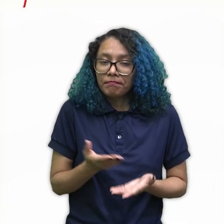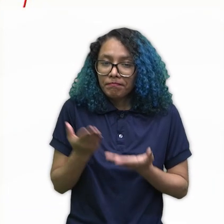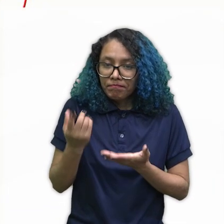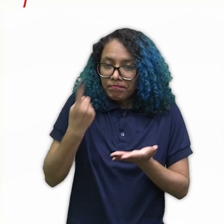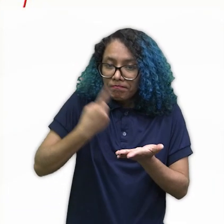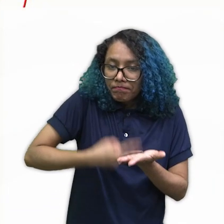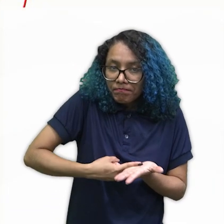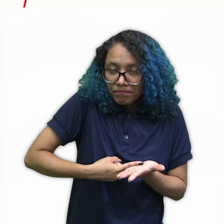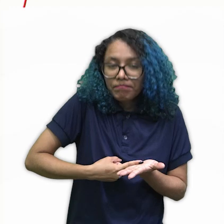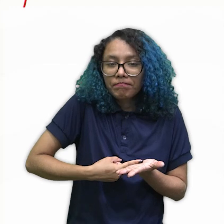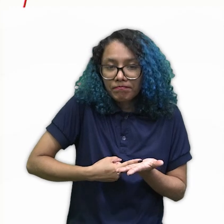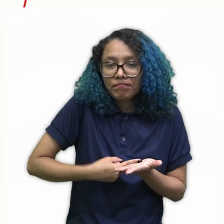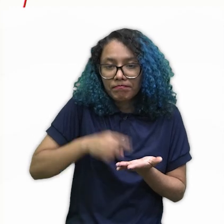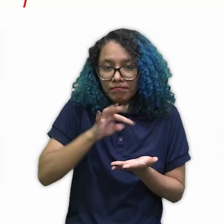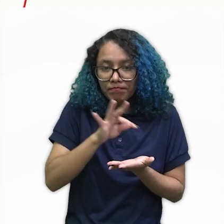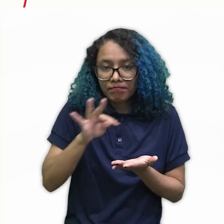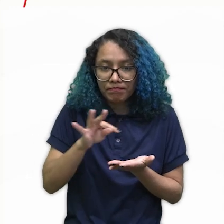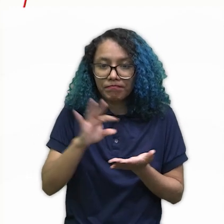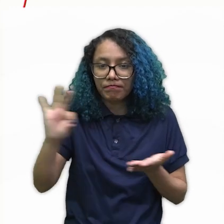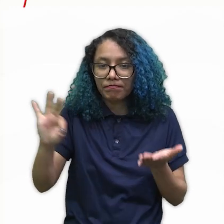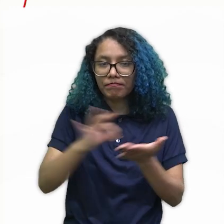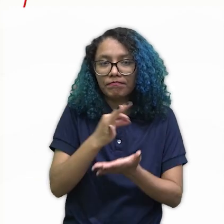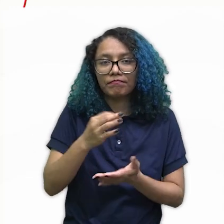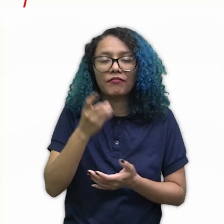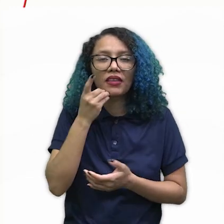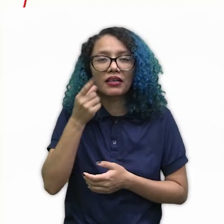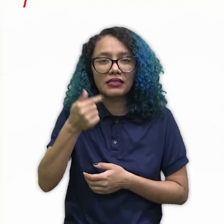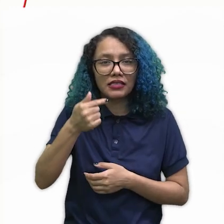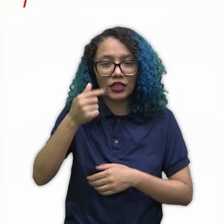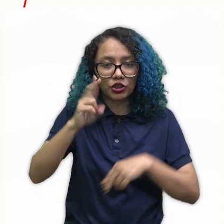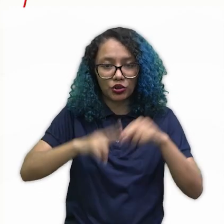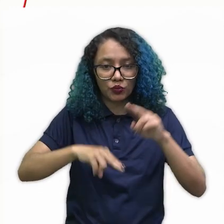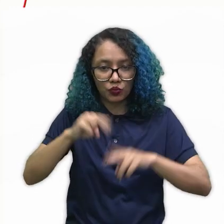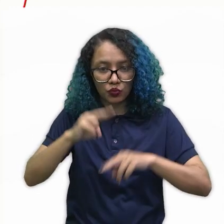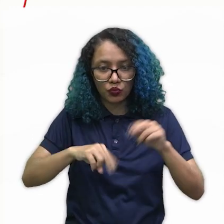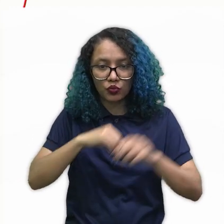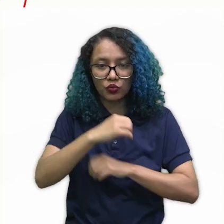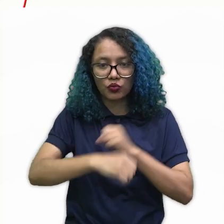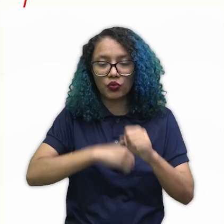foi um acordo que foi assinado em 7 de junho de